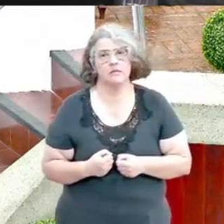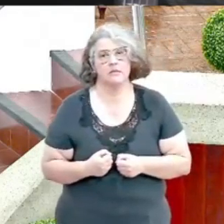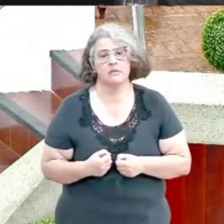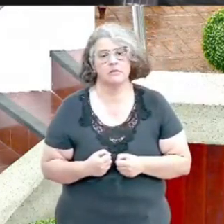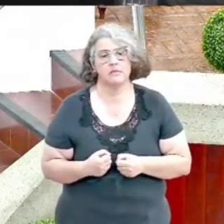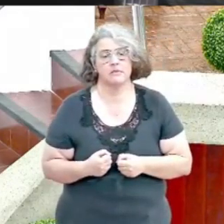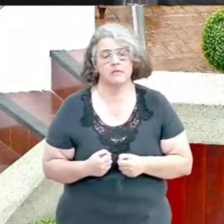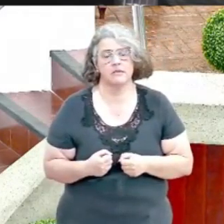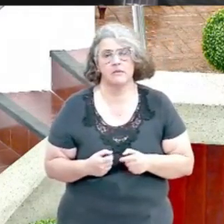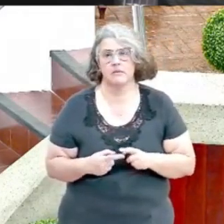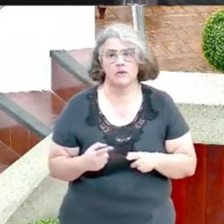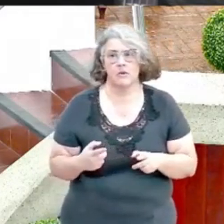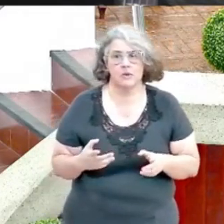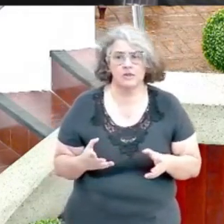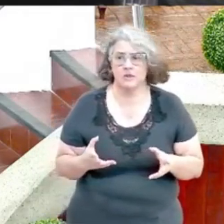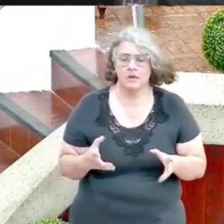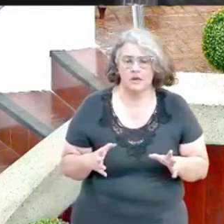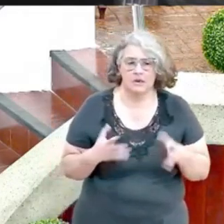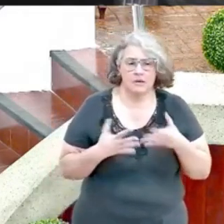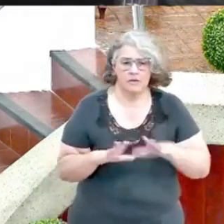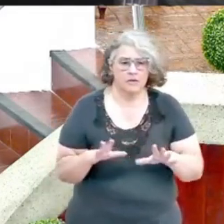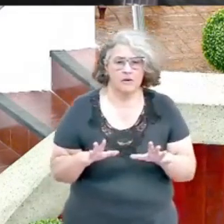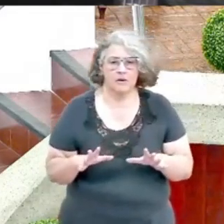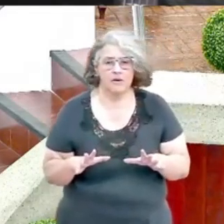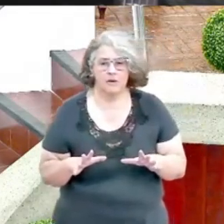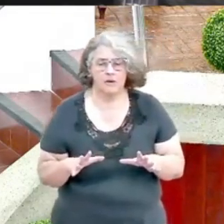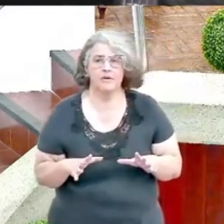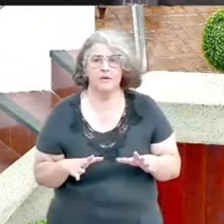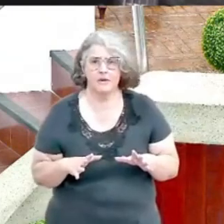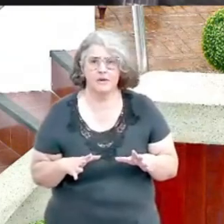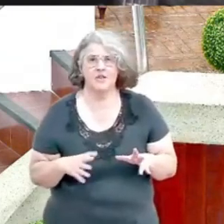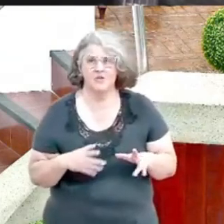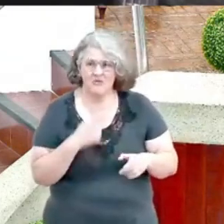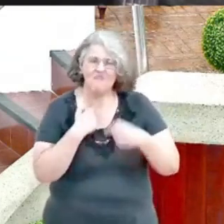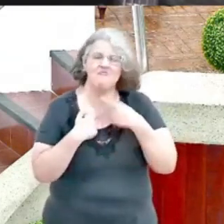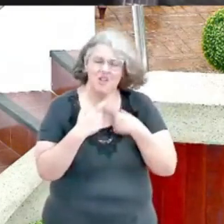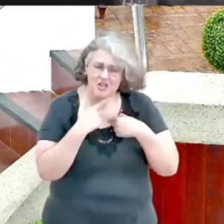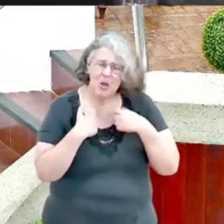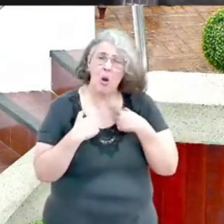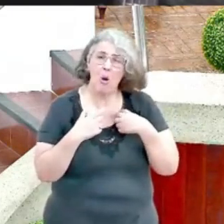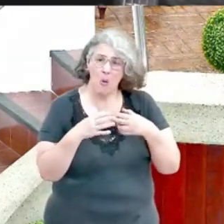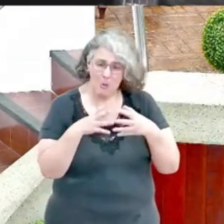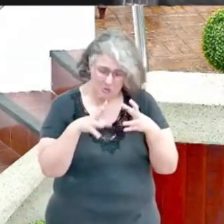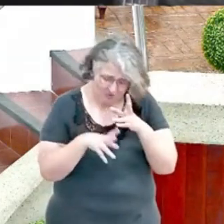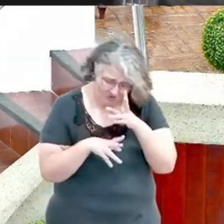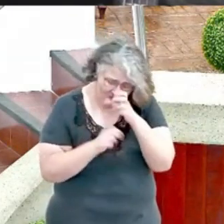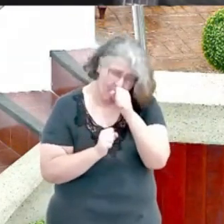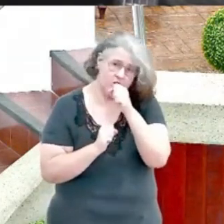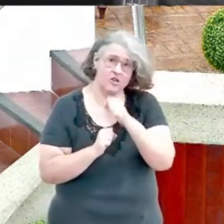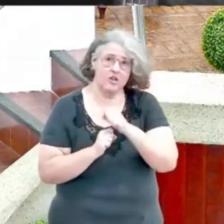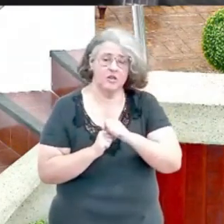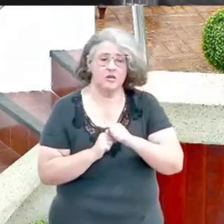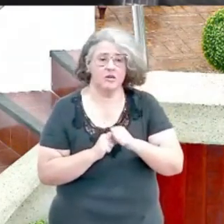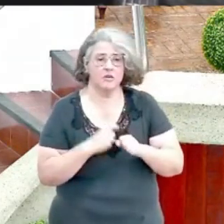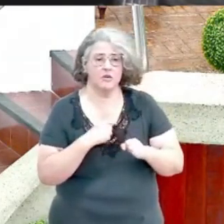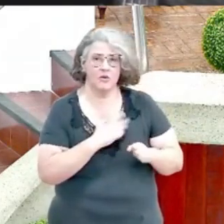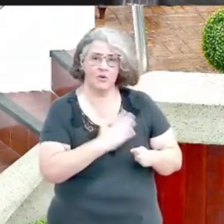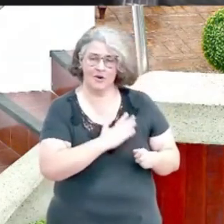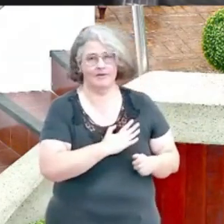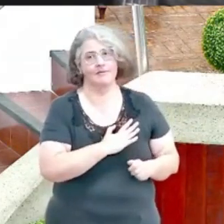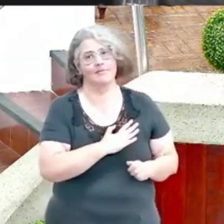como se ainda fosse pouco, ele acrescenta: com grande desejo. Todo o anseio do coração do